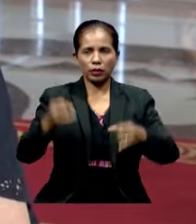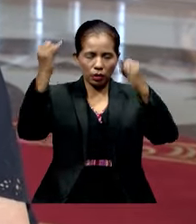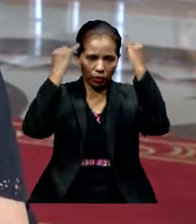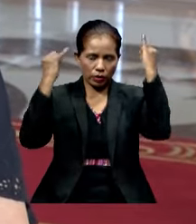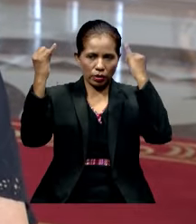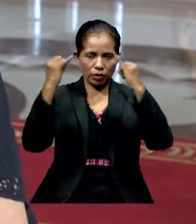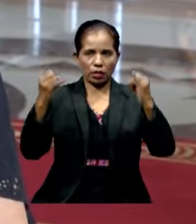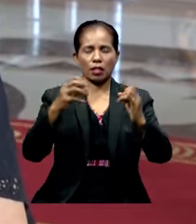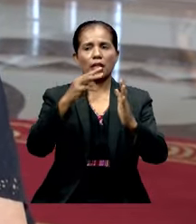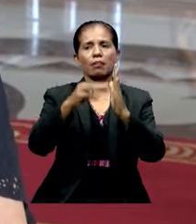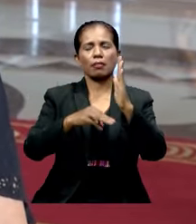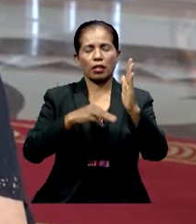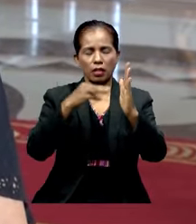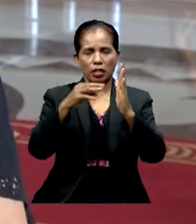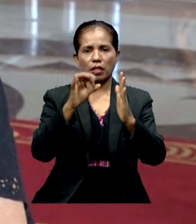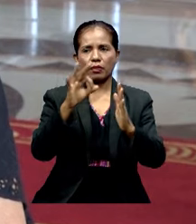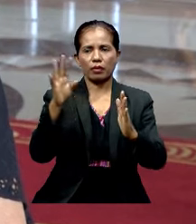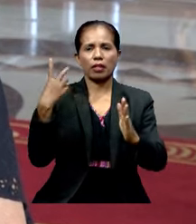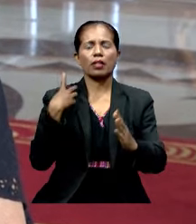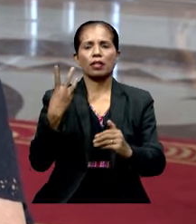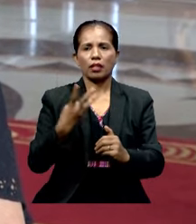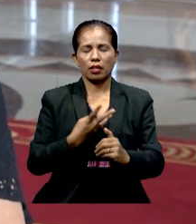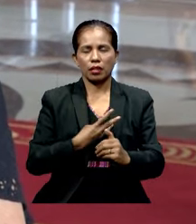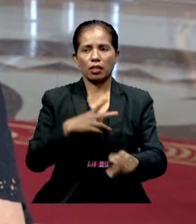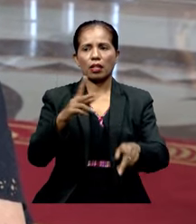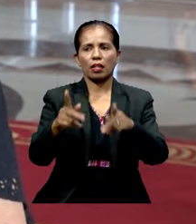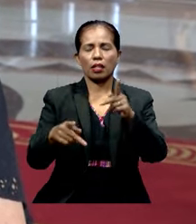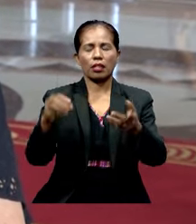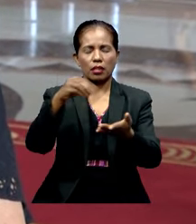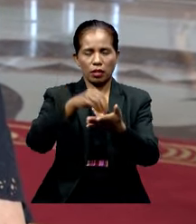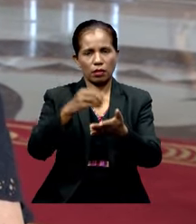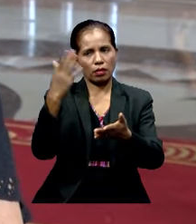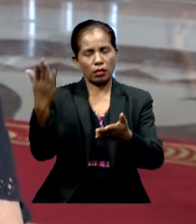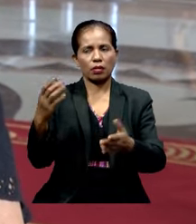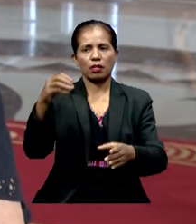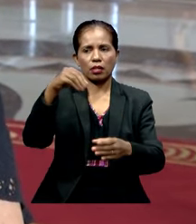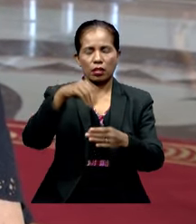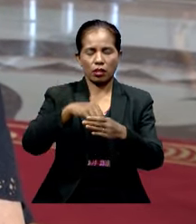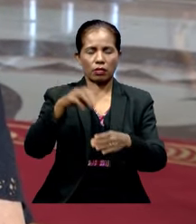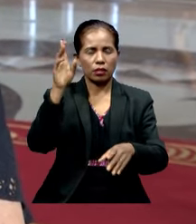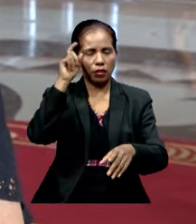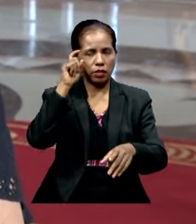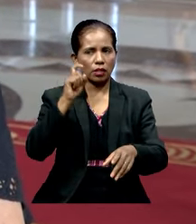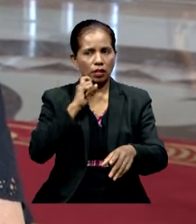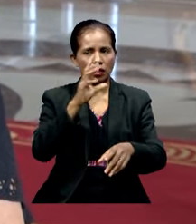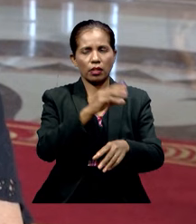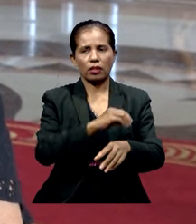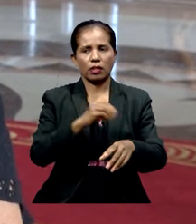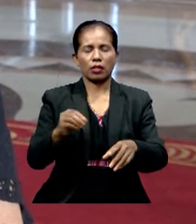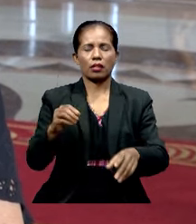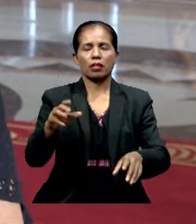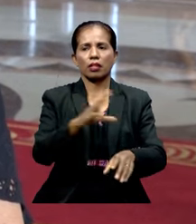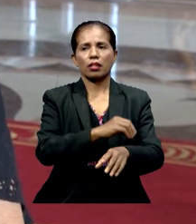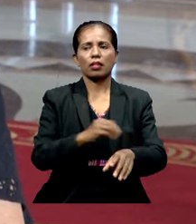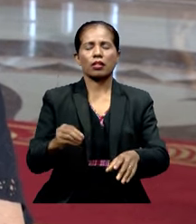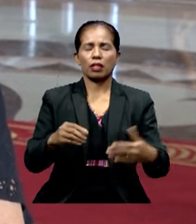que média social nebe itania heróis tiramos tau na ba inclui Mambo Chanana nomos fundador nação